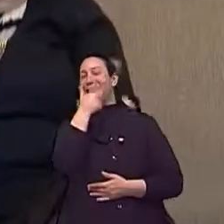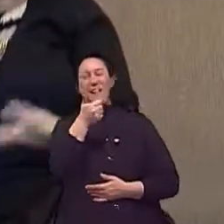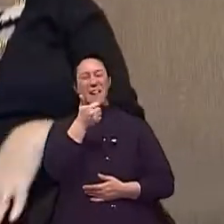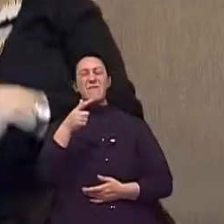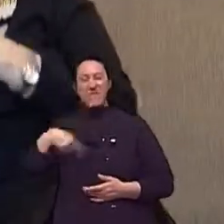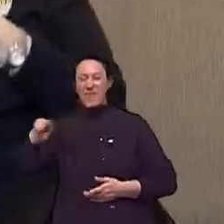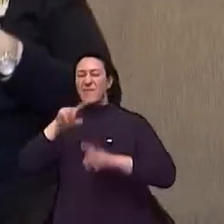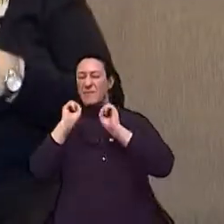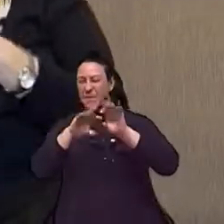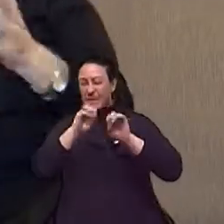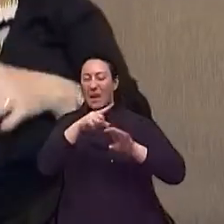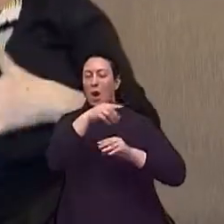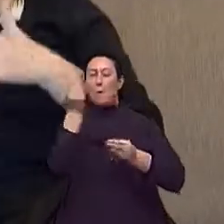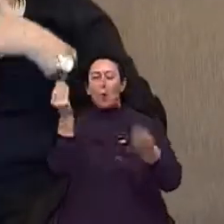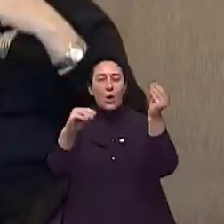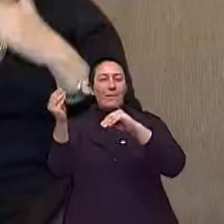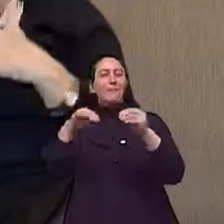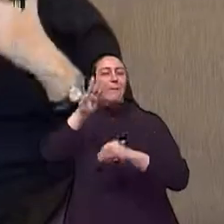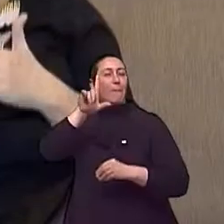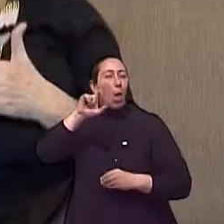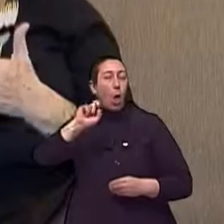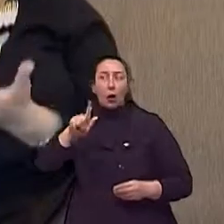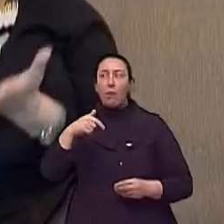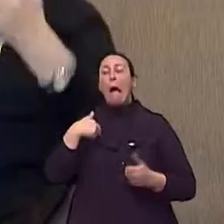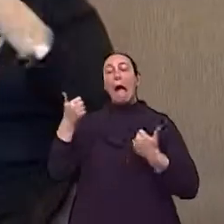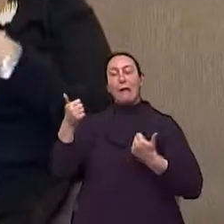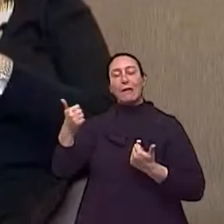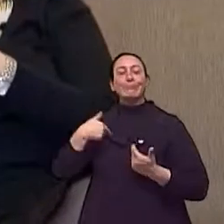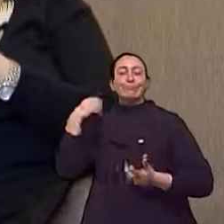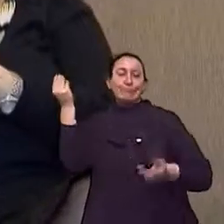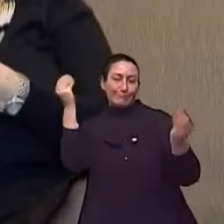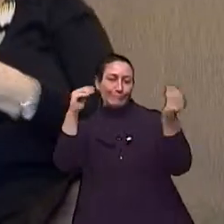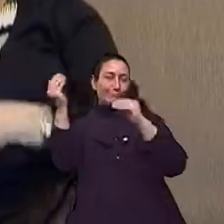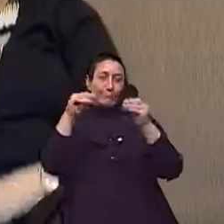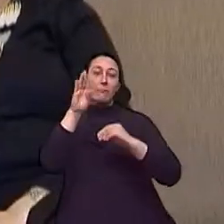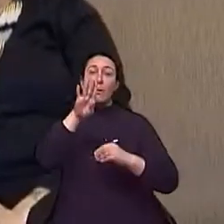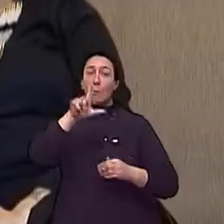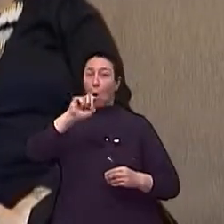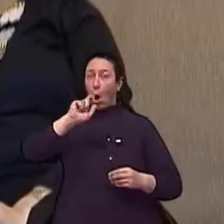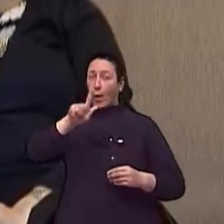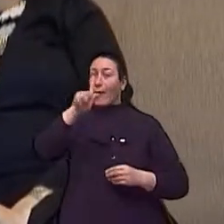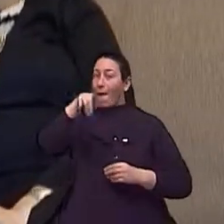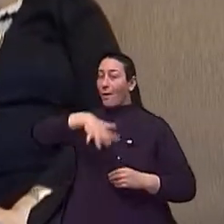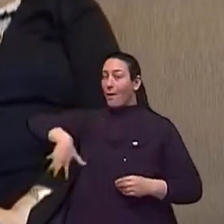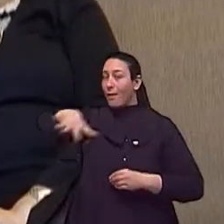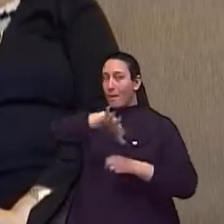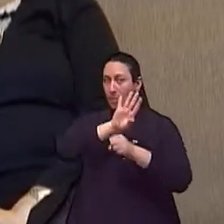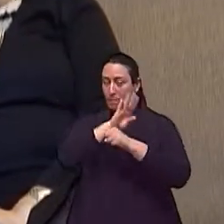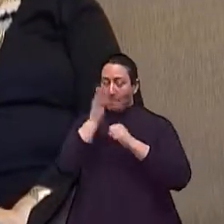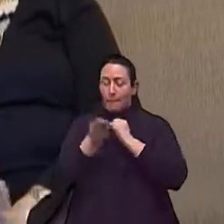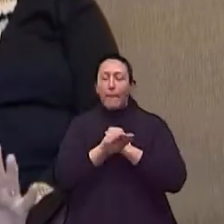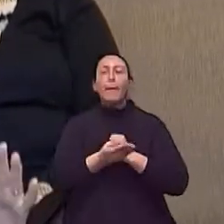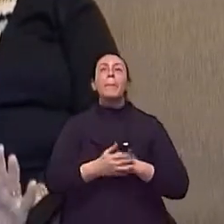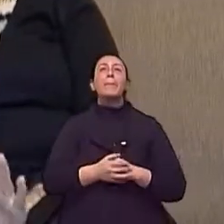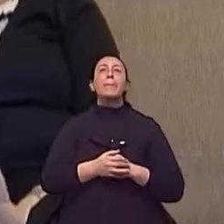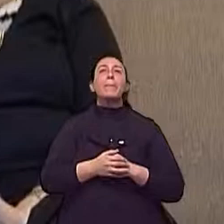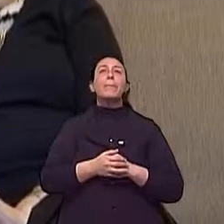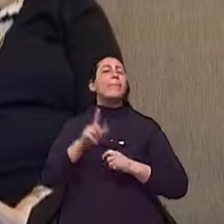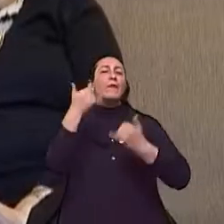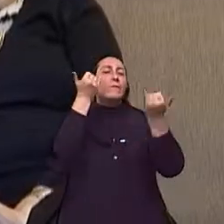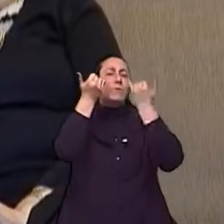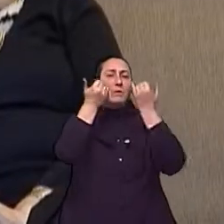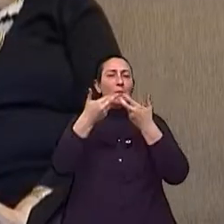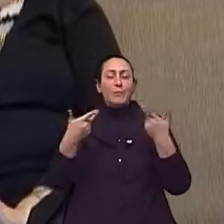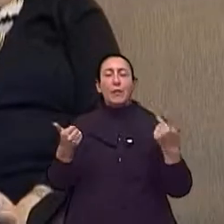ah a gente vai te ensinar a montar um blog isso aquilo bom eu comecei a trabalhar no blog do bairro da comunidade e não tinha meu